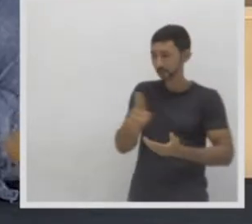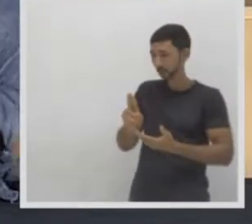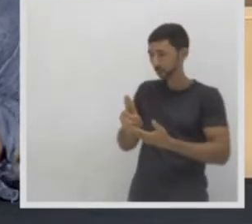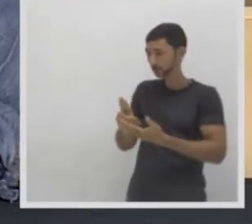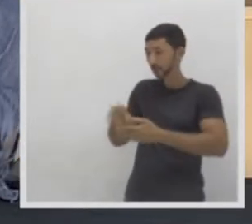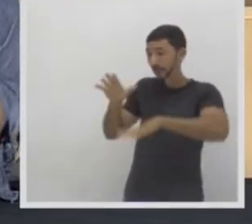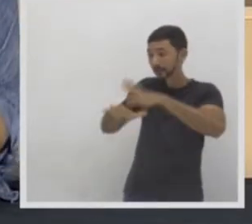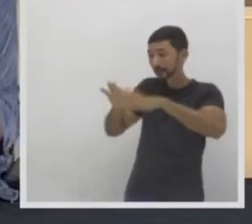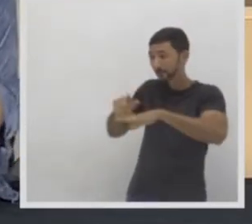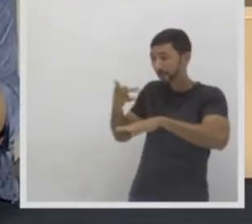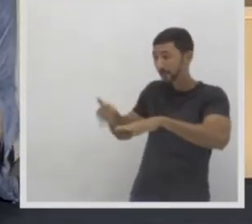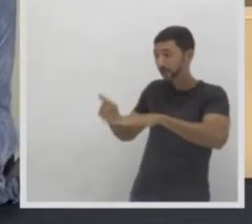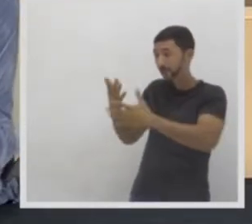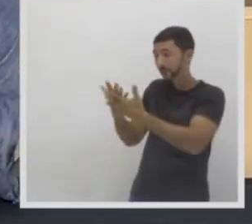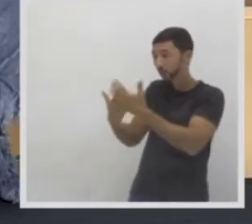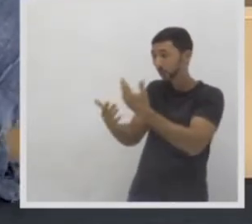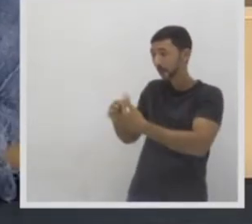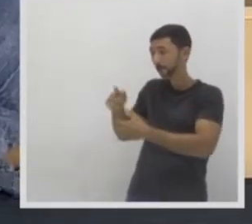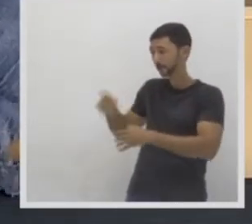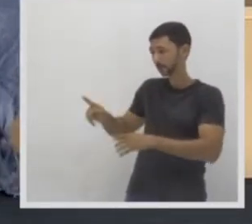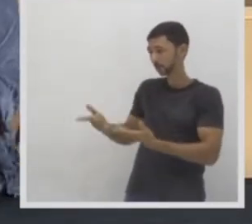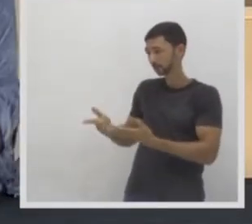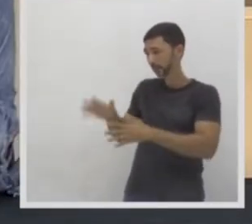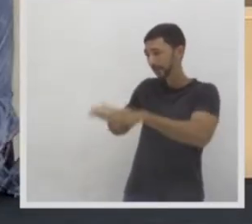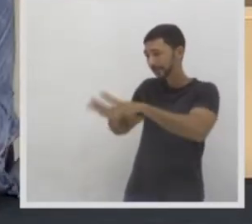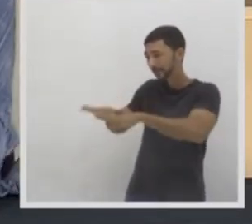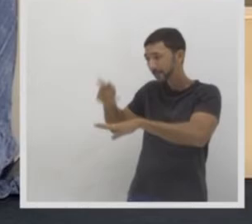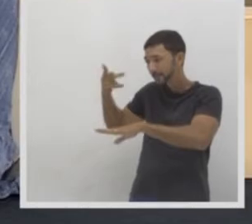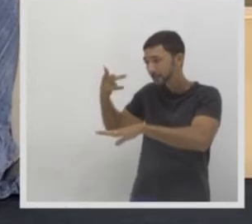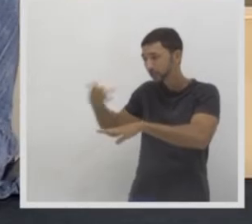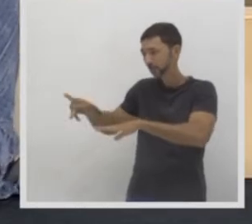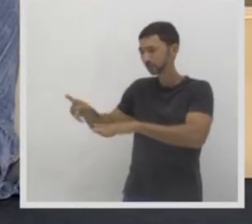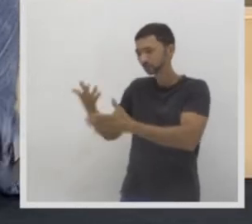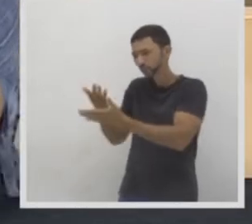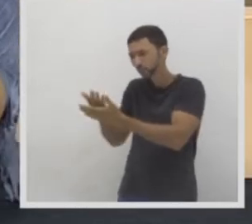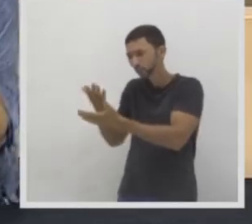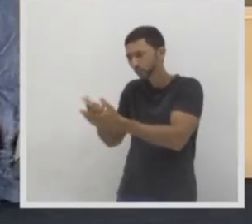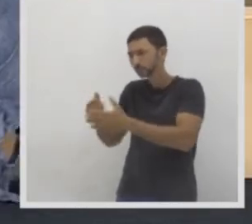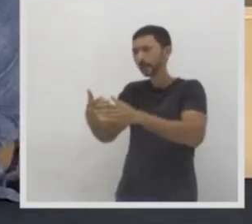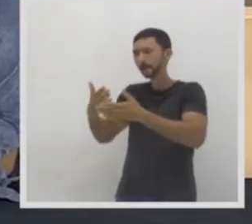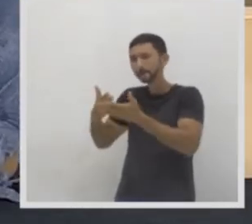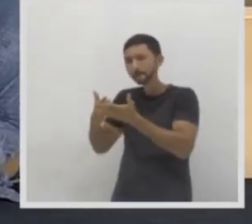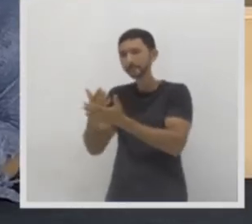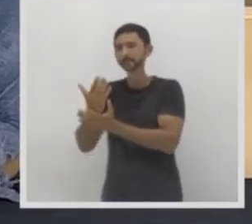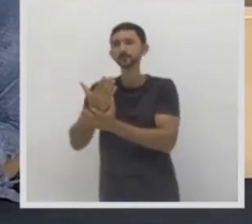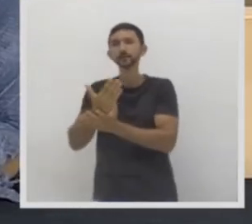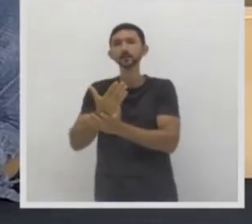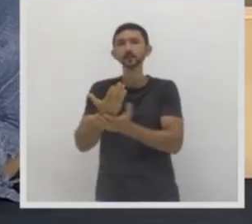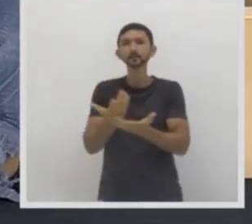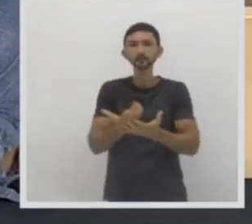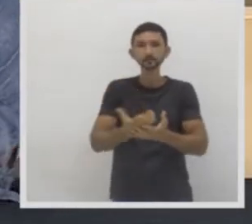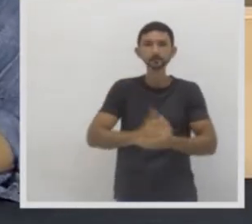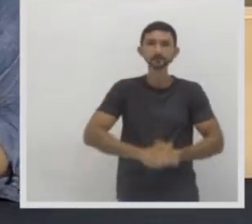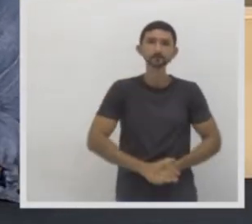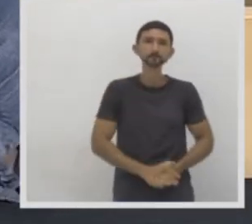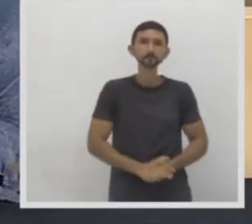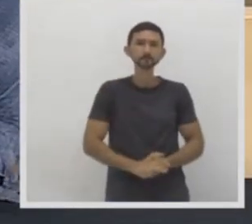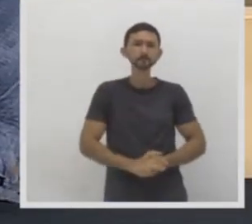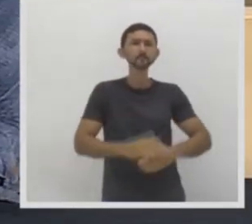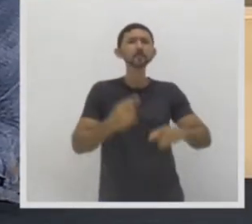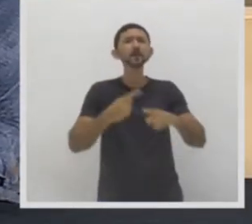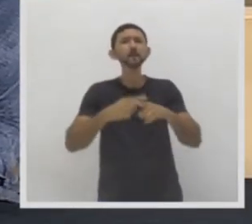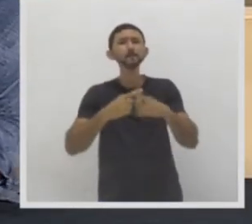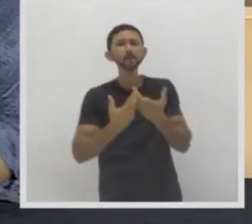Então, quer dizer que depende de você. Então, eu tenho a linguagem aí no sentido figurado. E por que